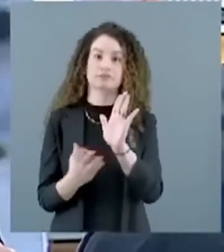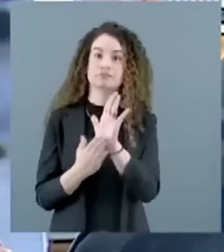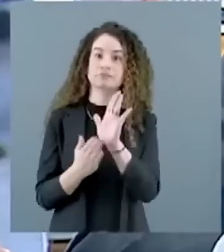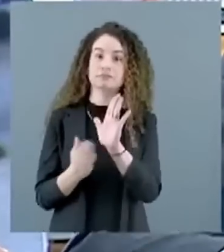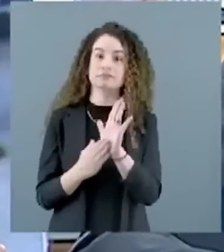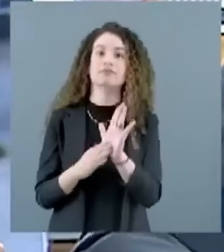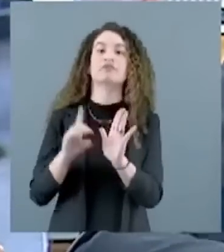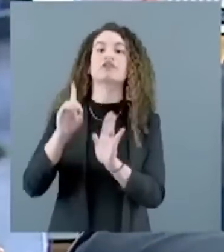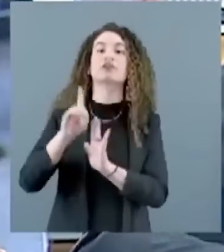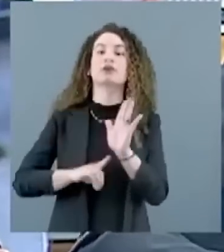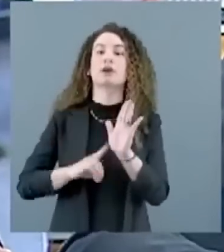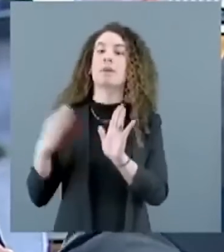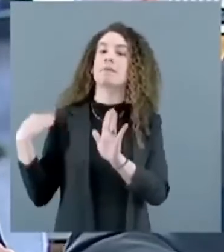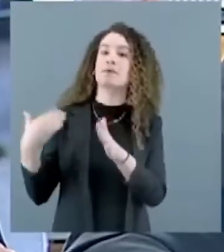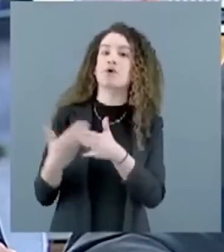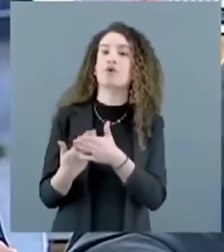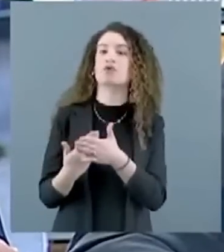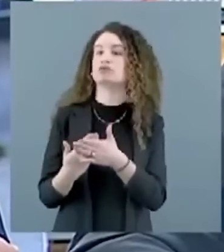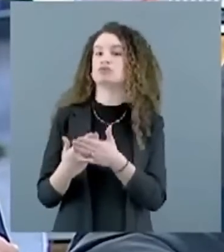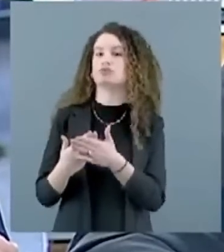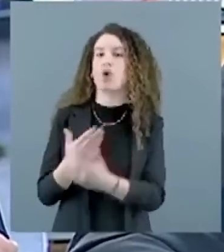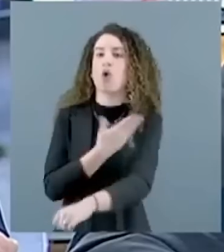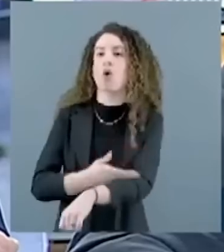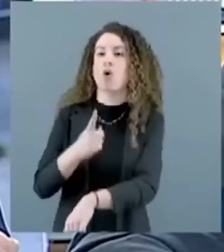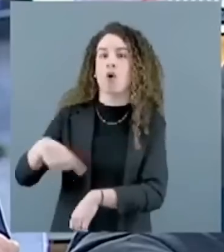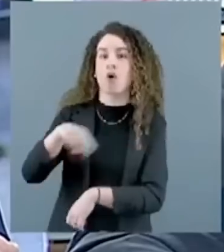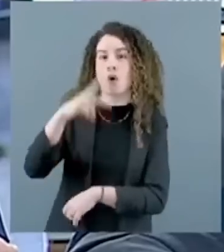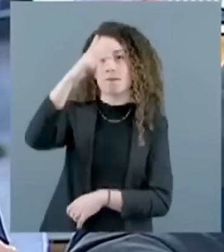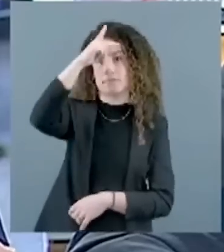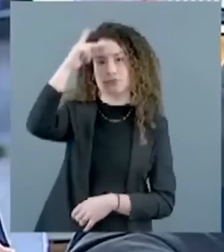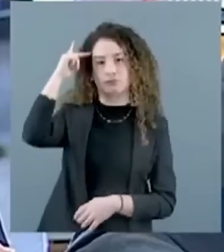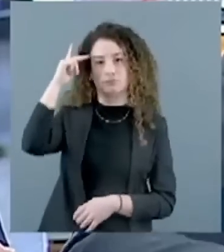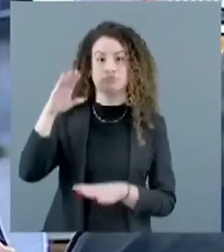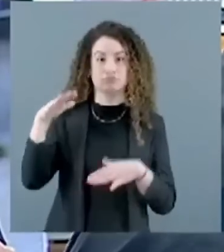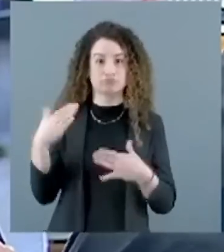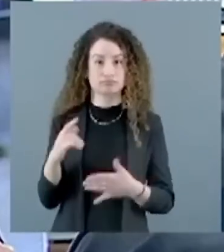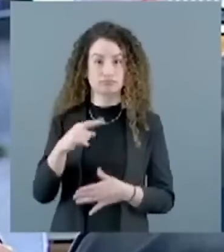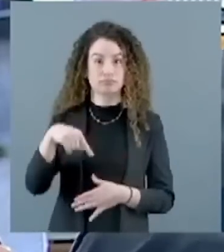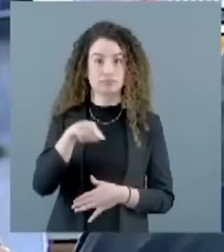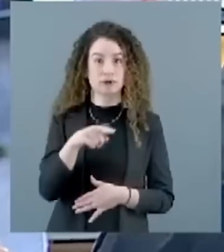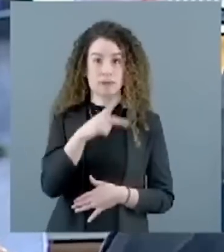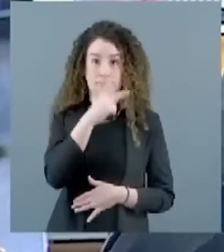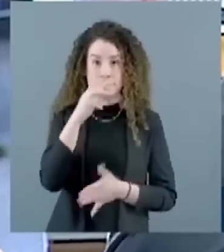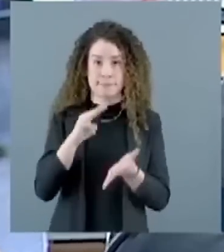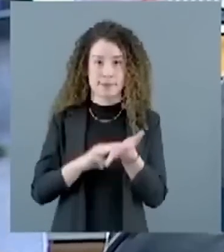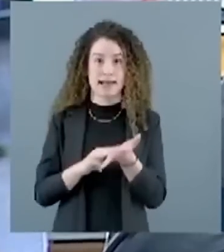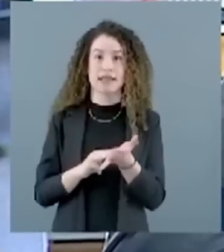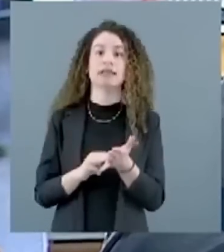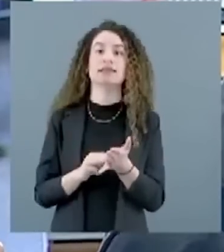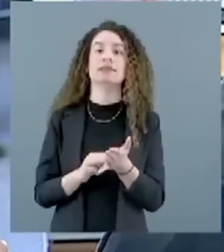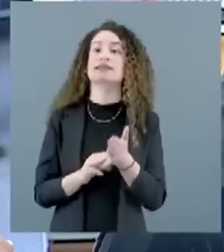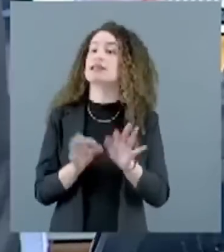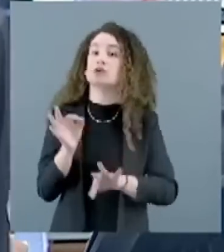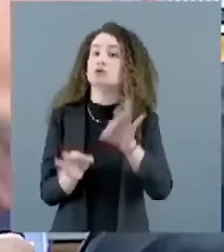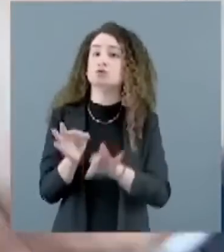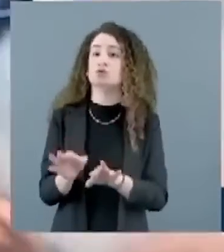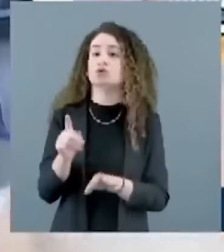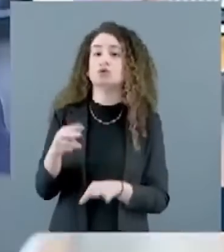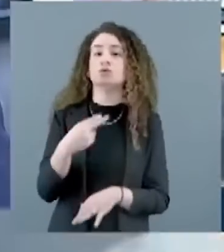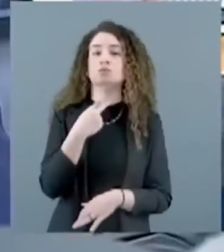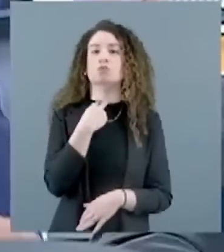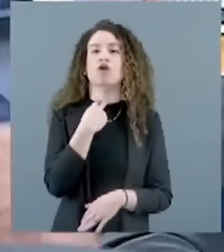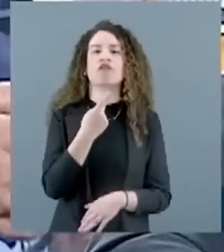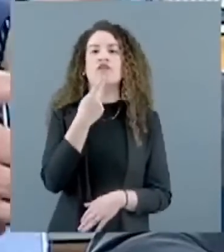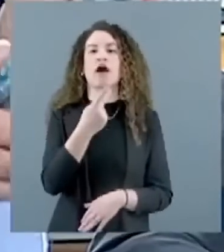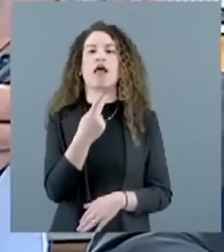direito processual comum. Não bastasse, não é demais lembrar que os membros desse colegiado não julgam, não havendo assim que se falar em